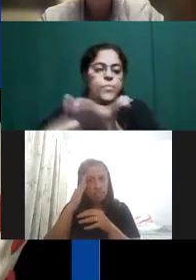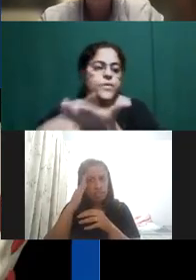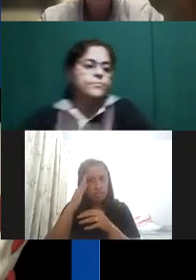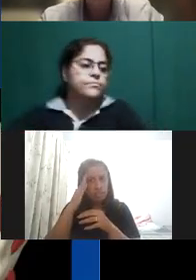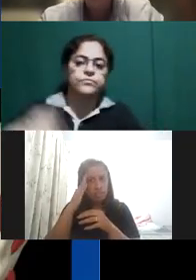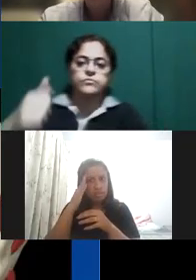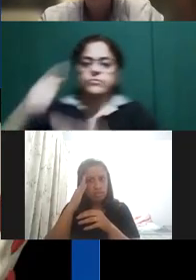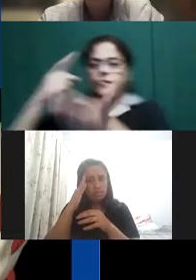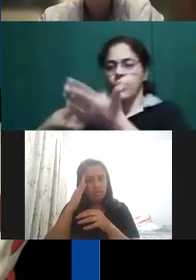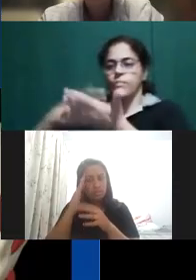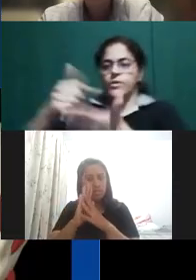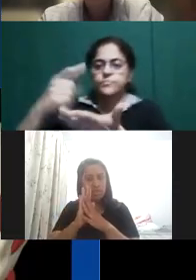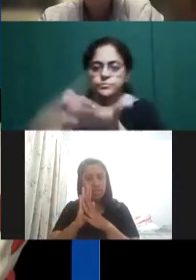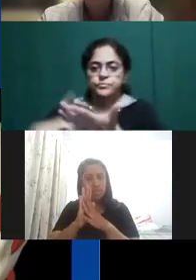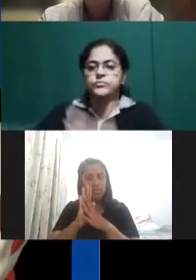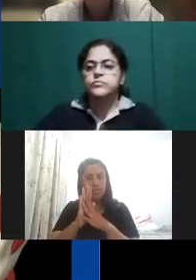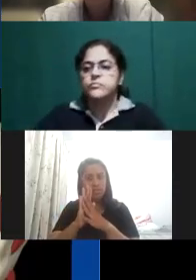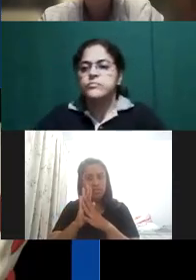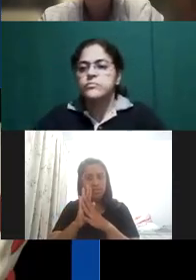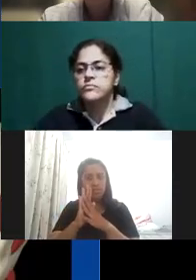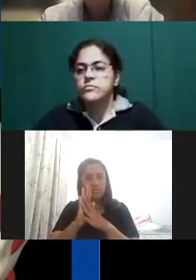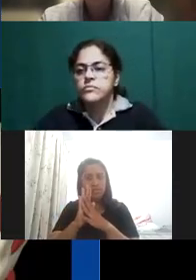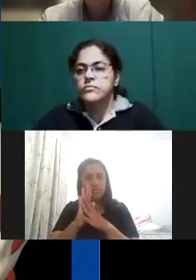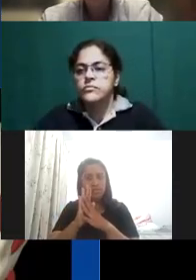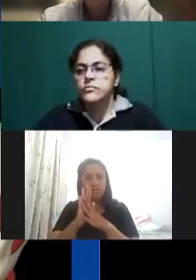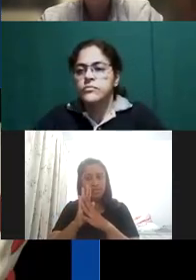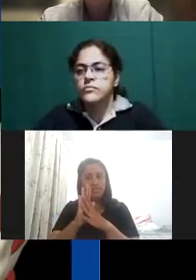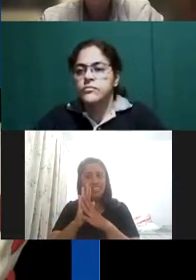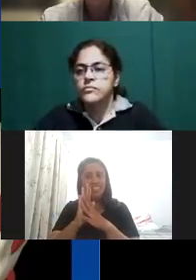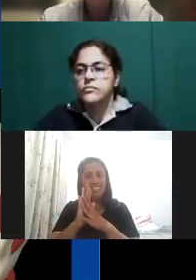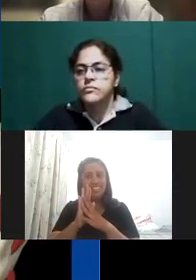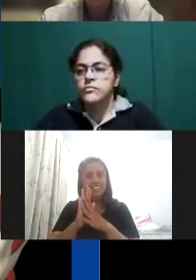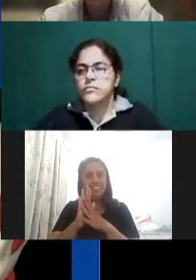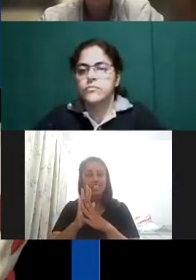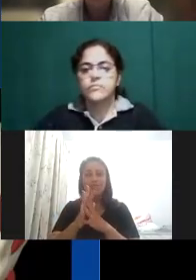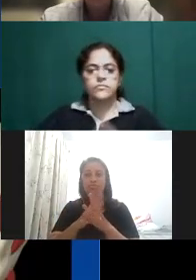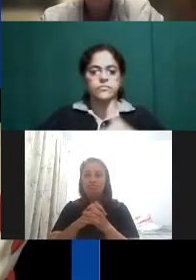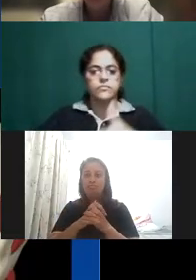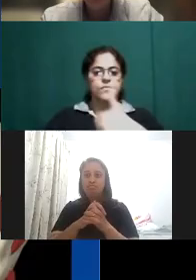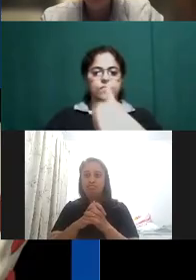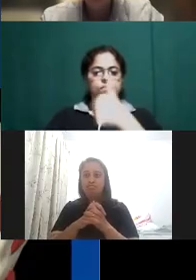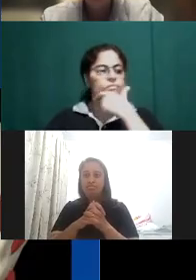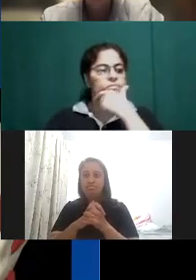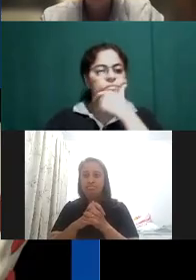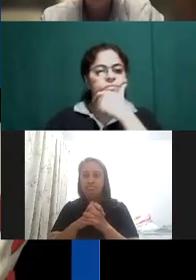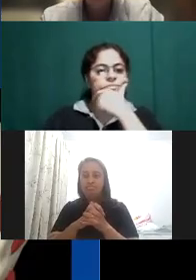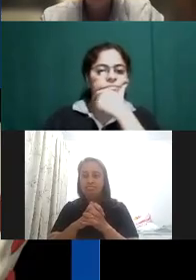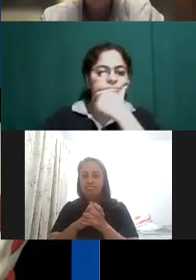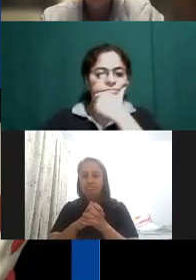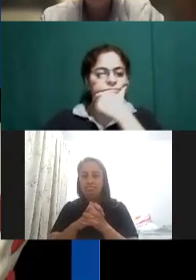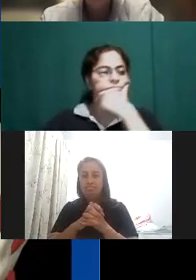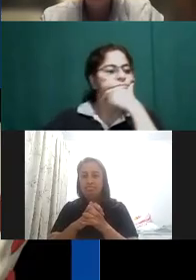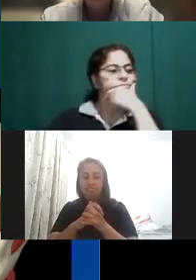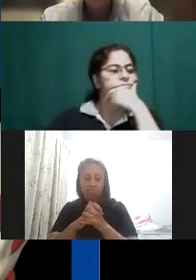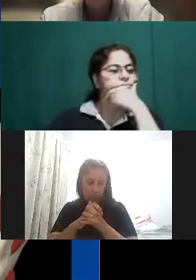para fazer. Maravilhoso. 5, 2. Aqui. Não, 5 horas, vou colocar 5 horas da tarde, tá bom? Beleza.